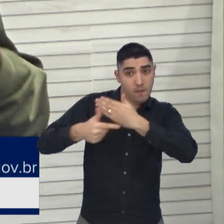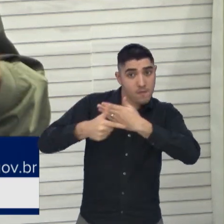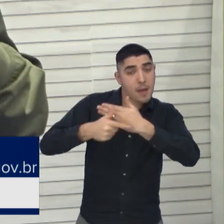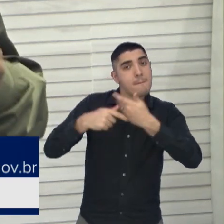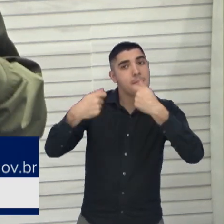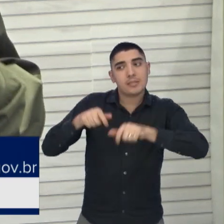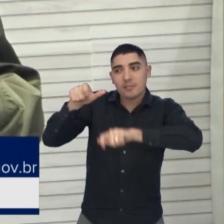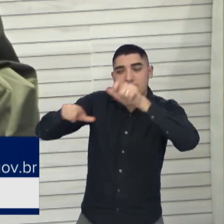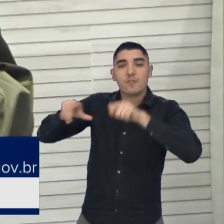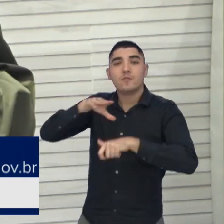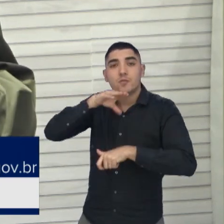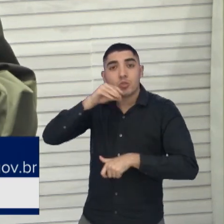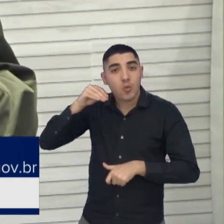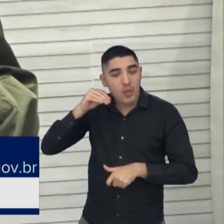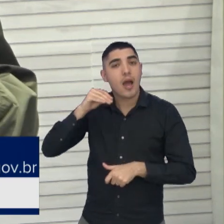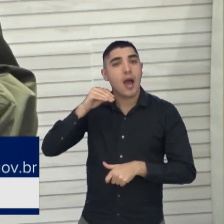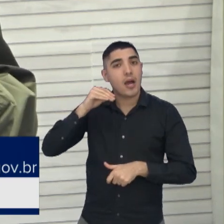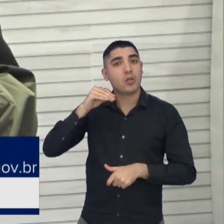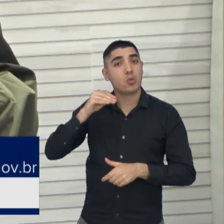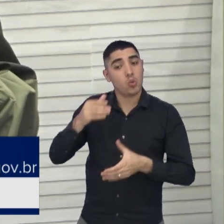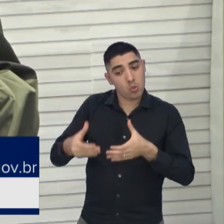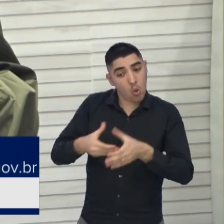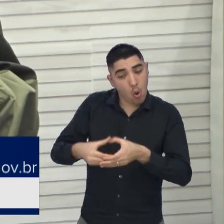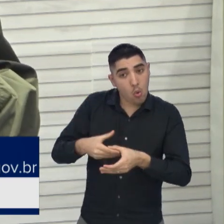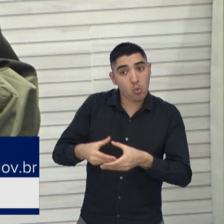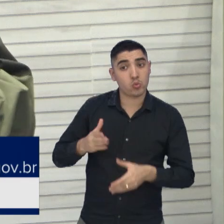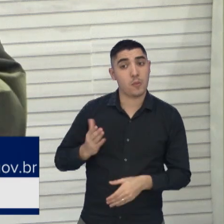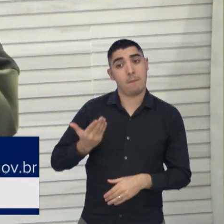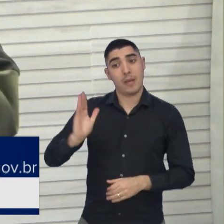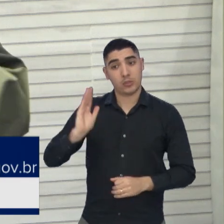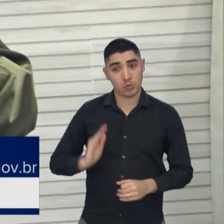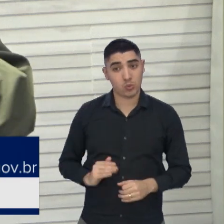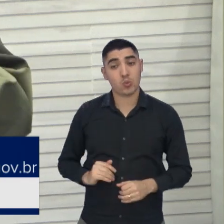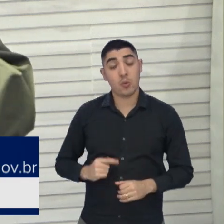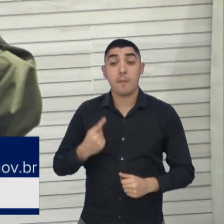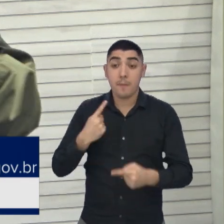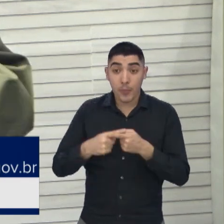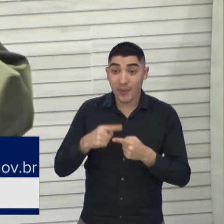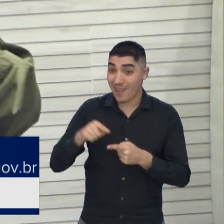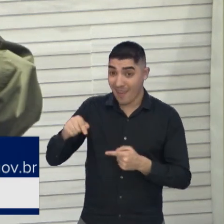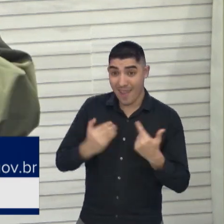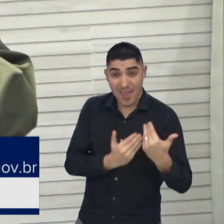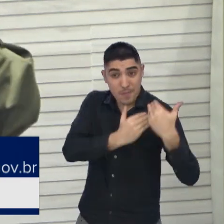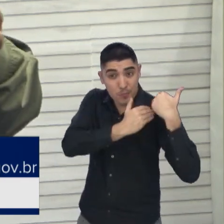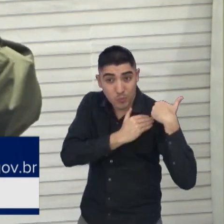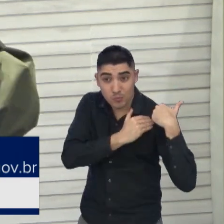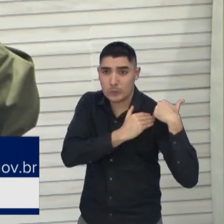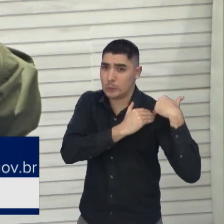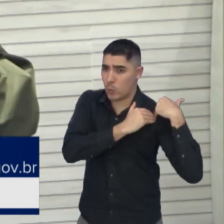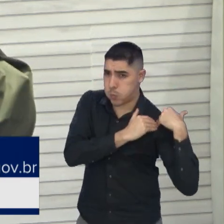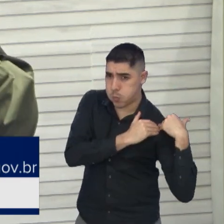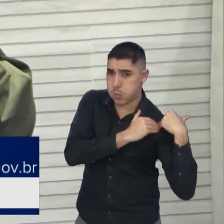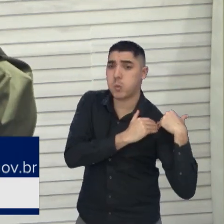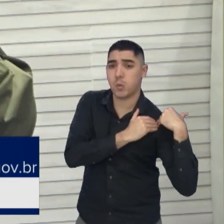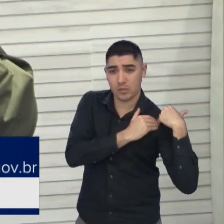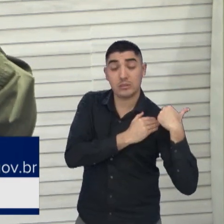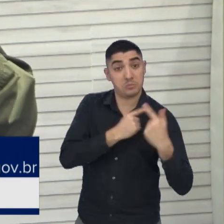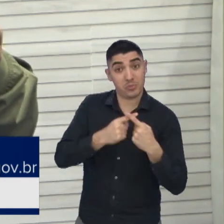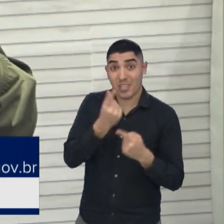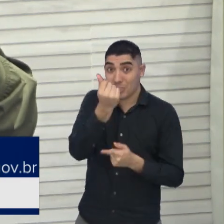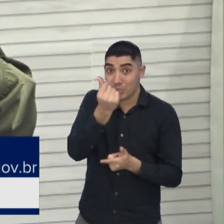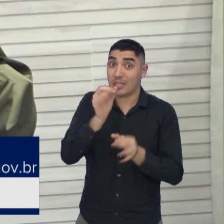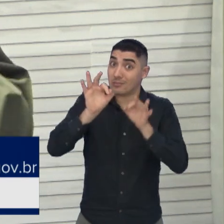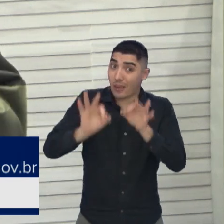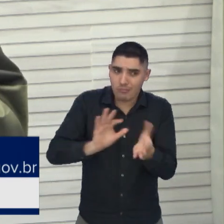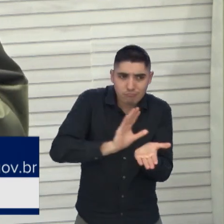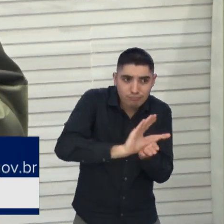A responsabilidade é muito grande, né, para destinar esse dinheiro, a movimentação desse dinheiro na